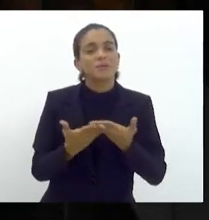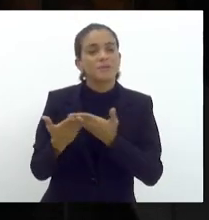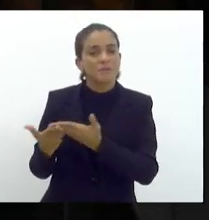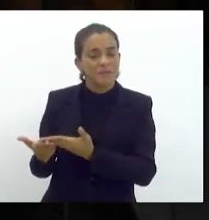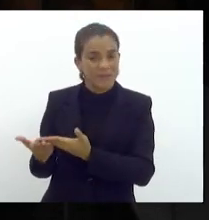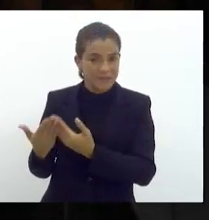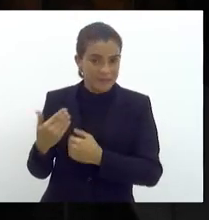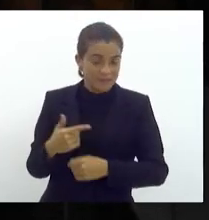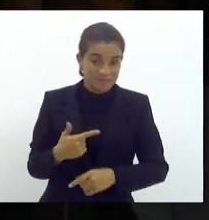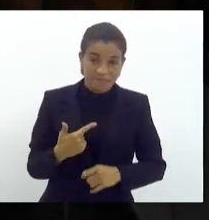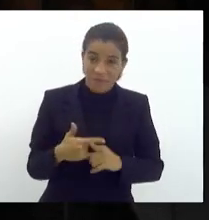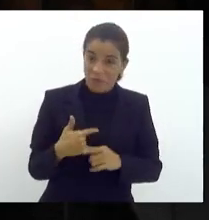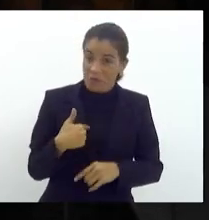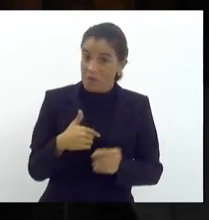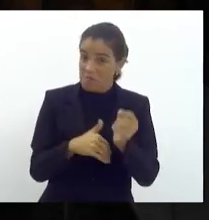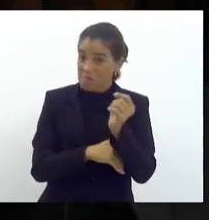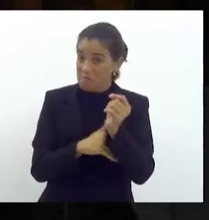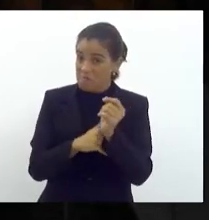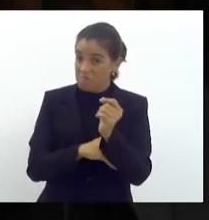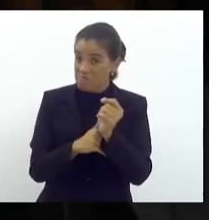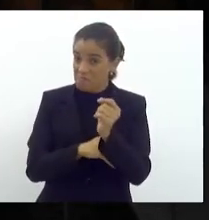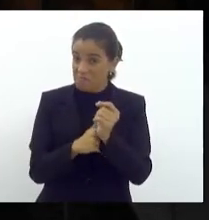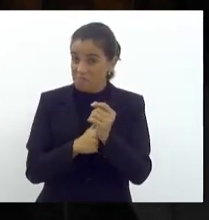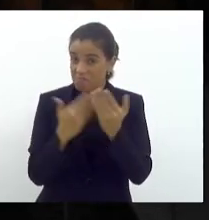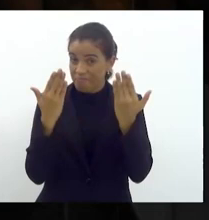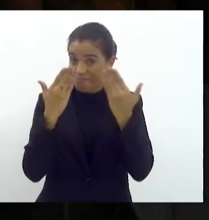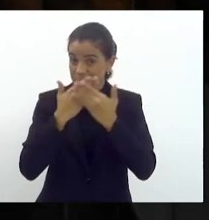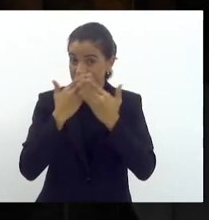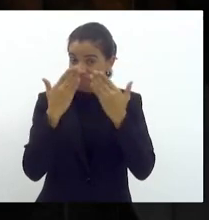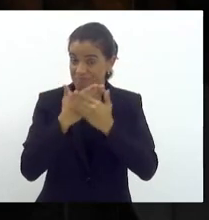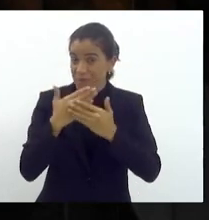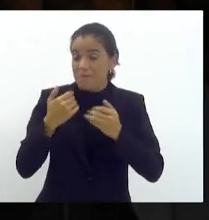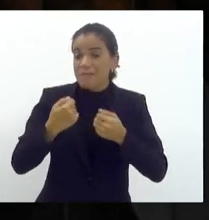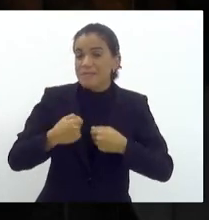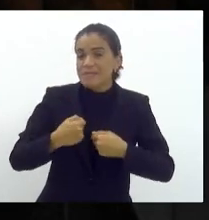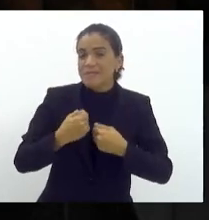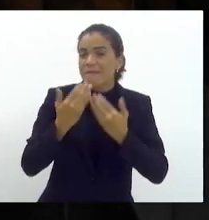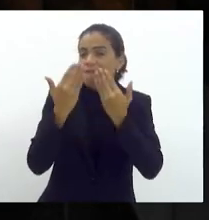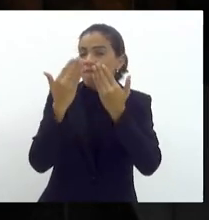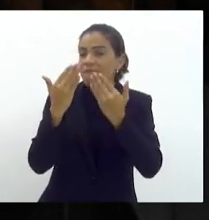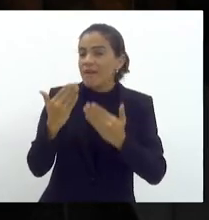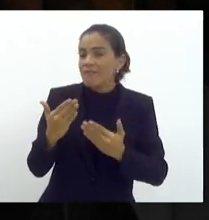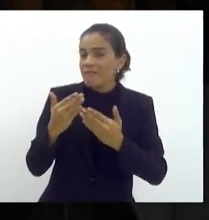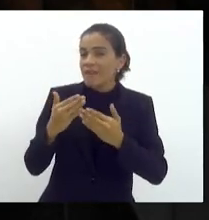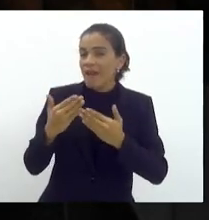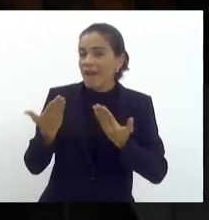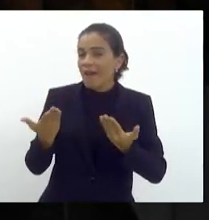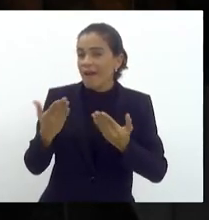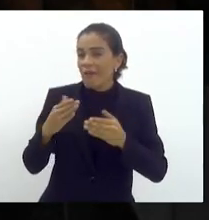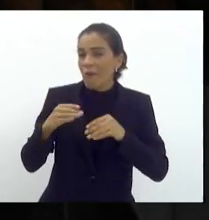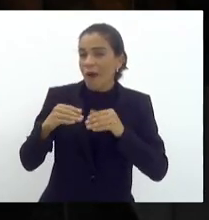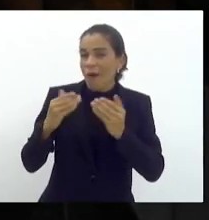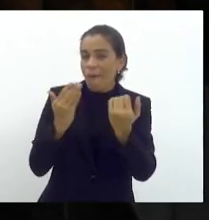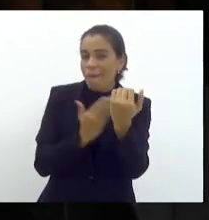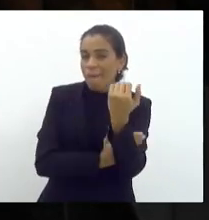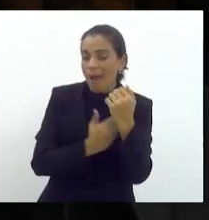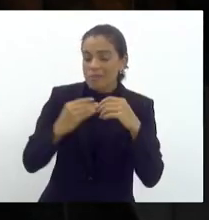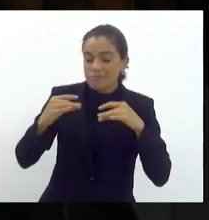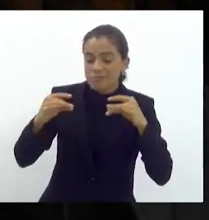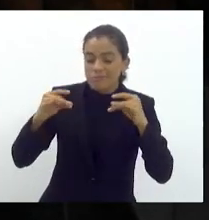um grande mistério tem que verificar em que escaninho ele ficou